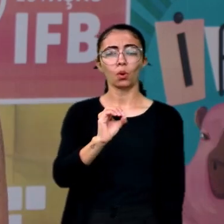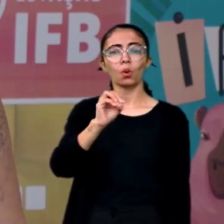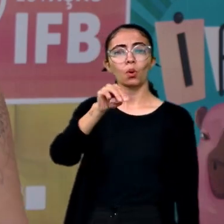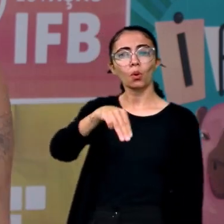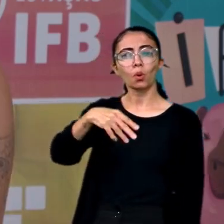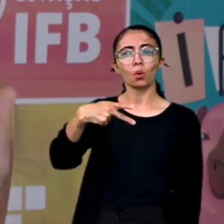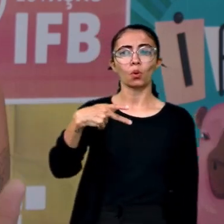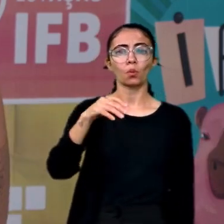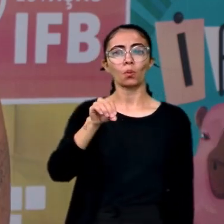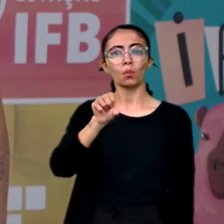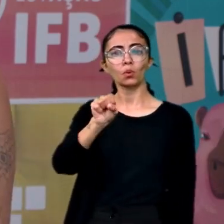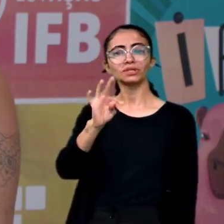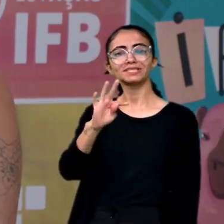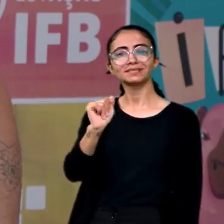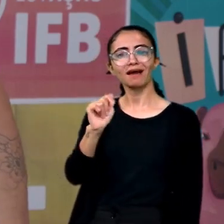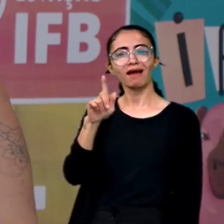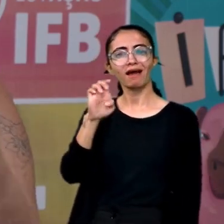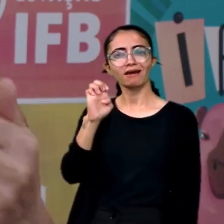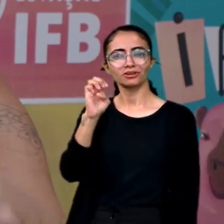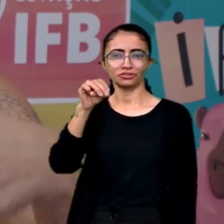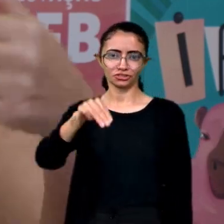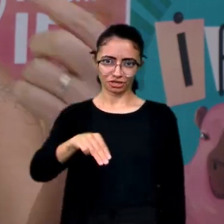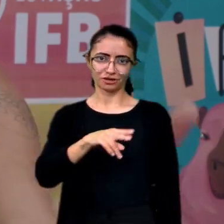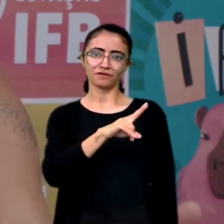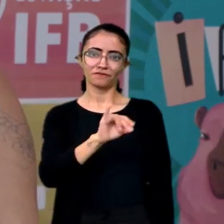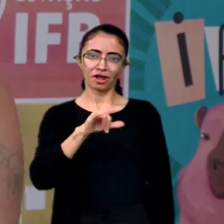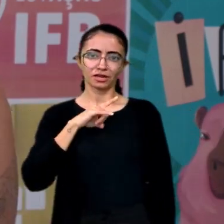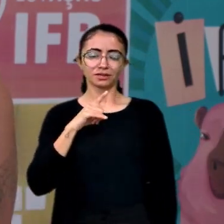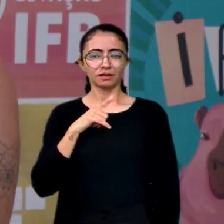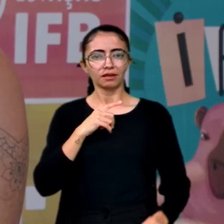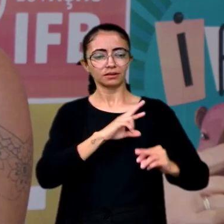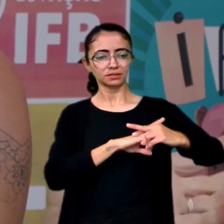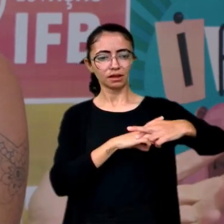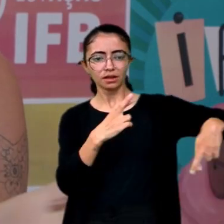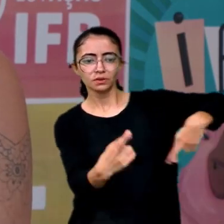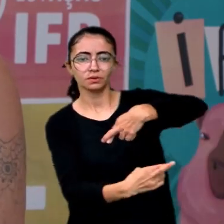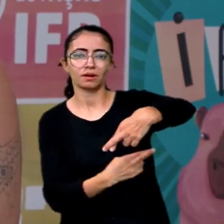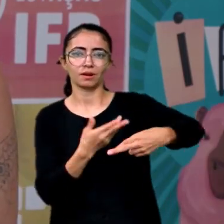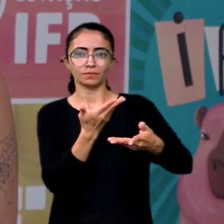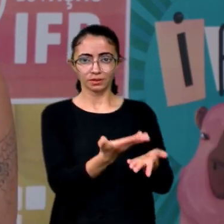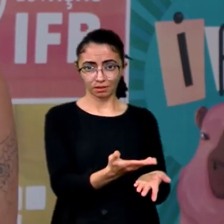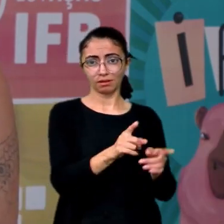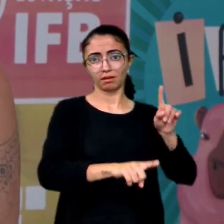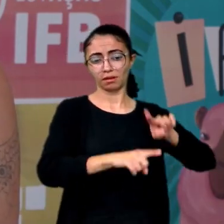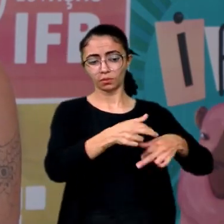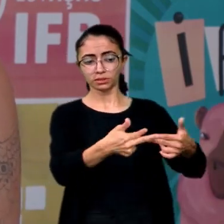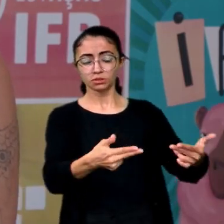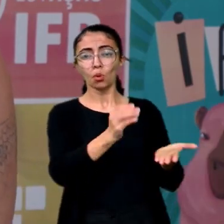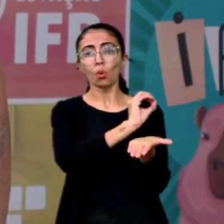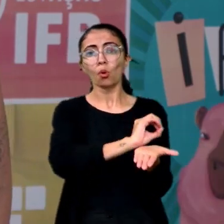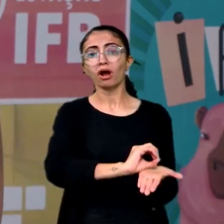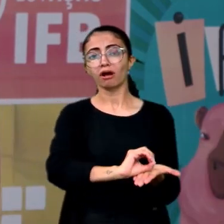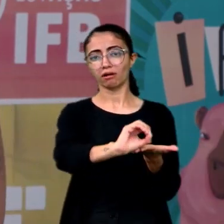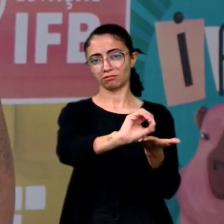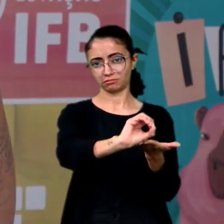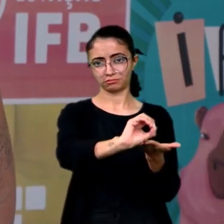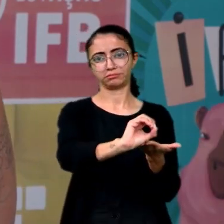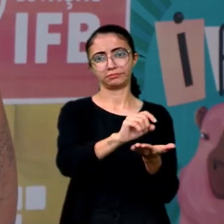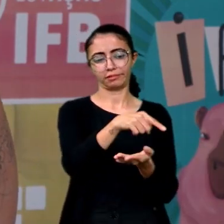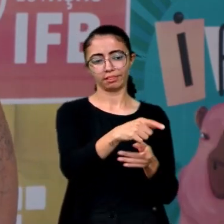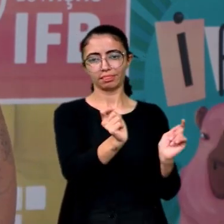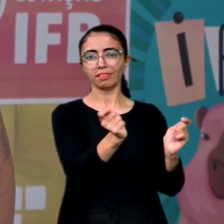na compostagem, na reciclagem do resíduo orgânico, porque ele pode ser considerado, né? Ele se